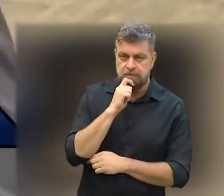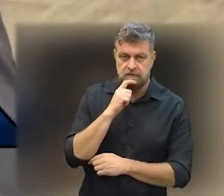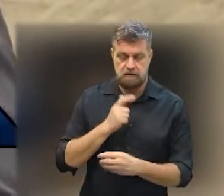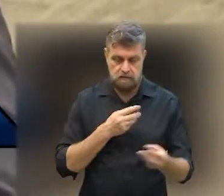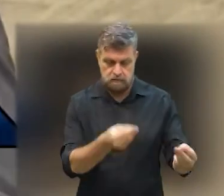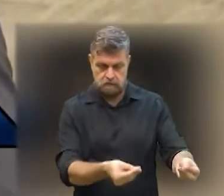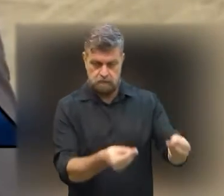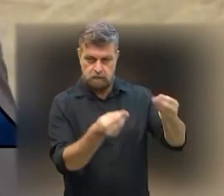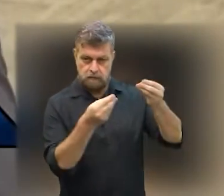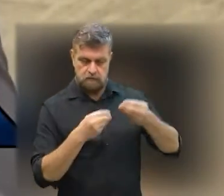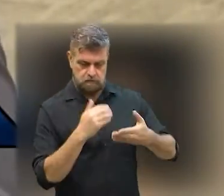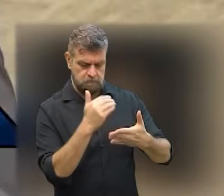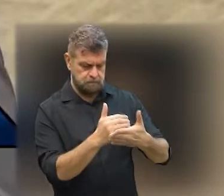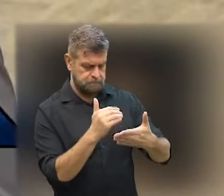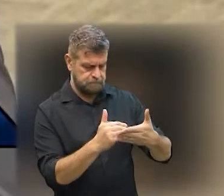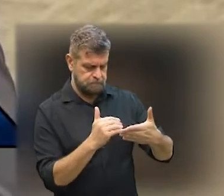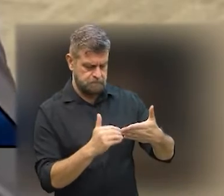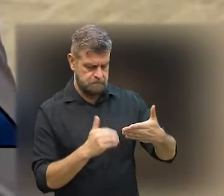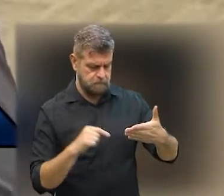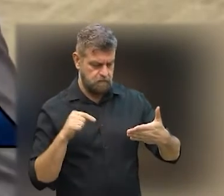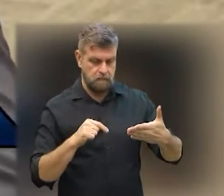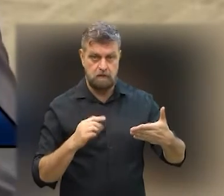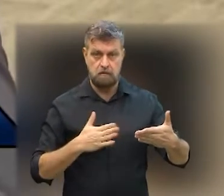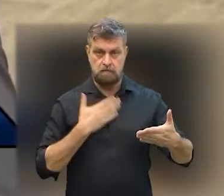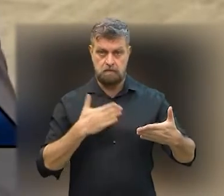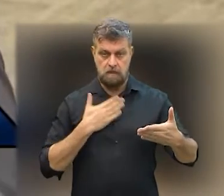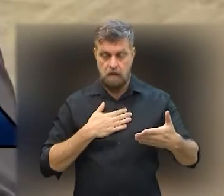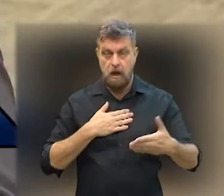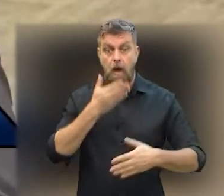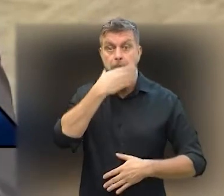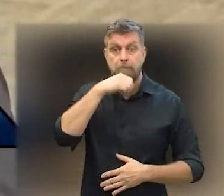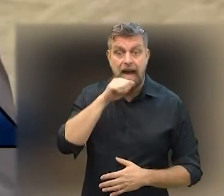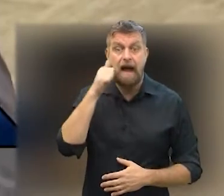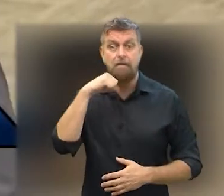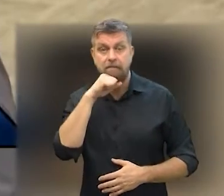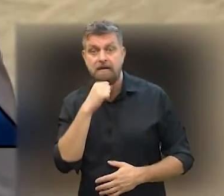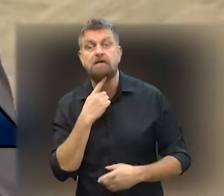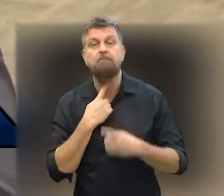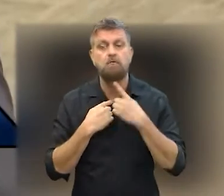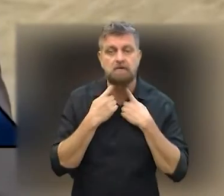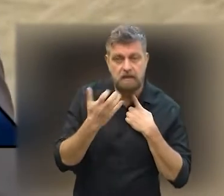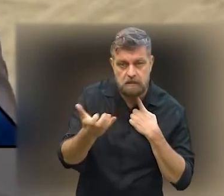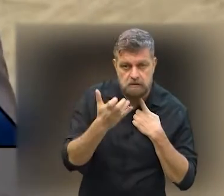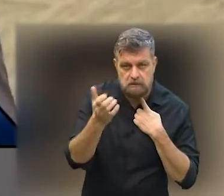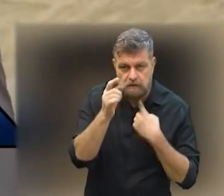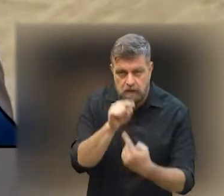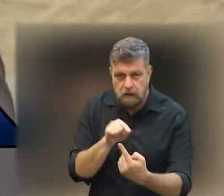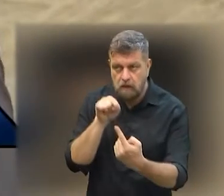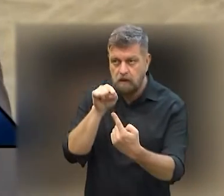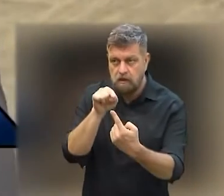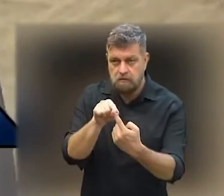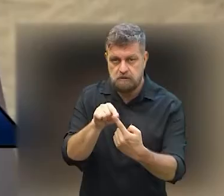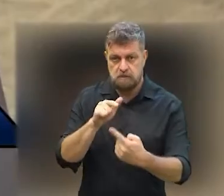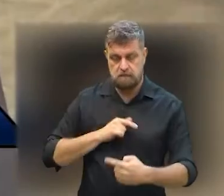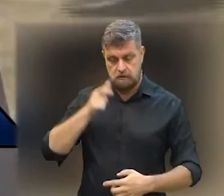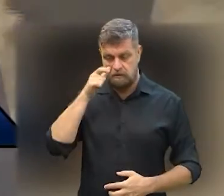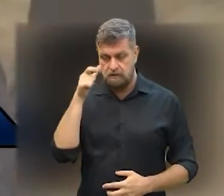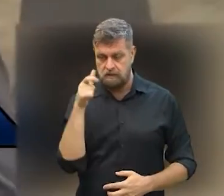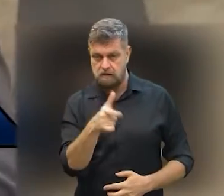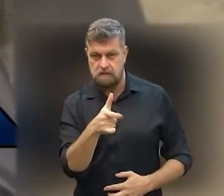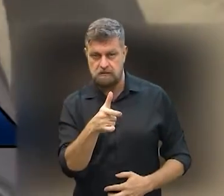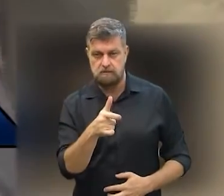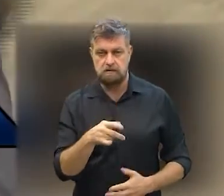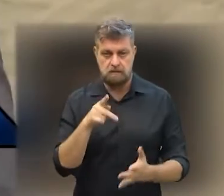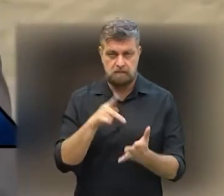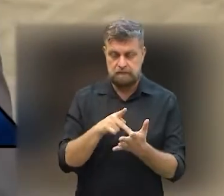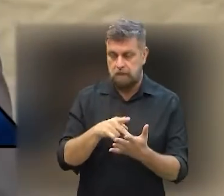que de repente tenha recebido aí de repente uma consulta de pais e que acham interessante esse tipo de modelo e